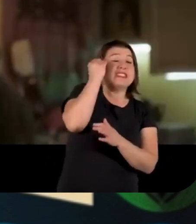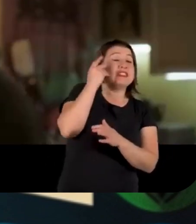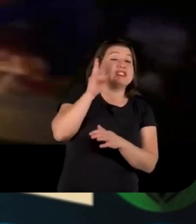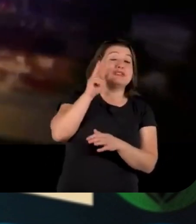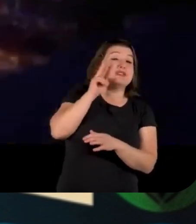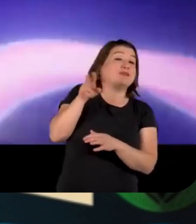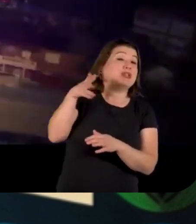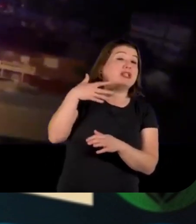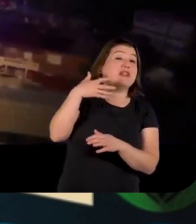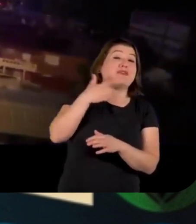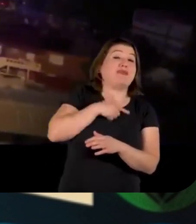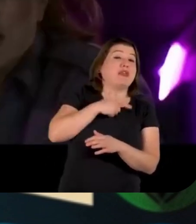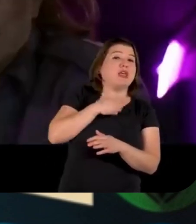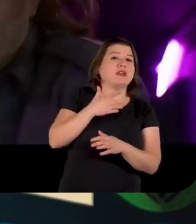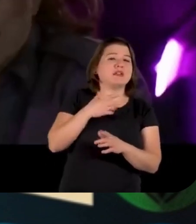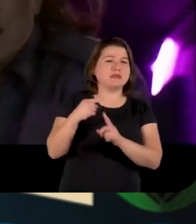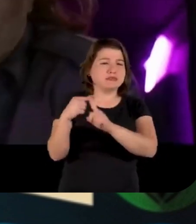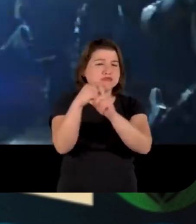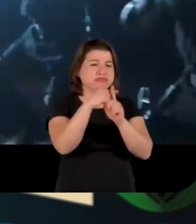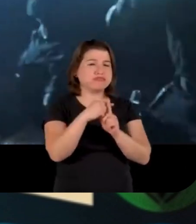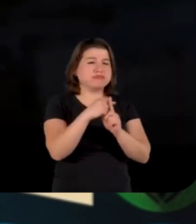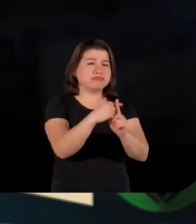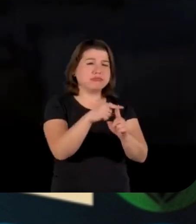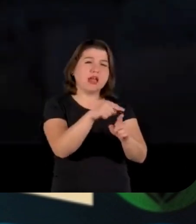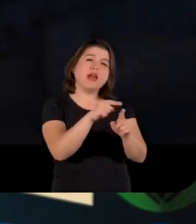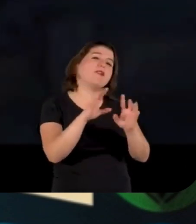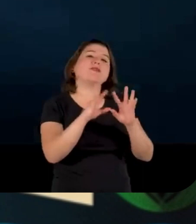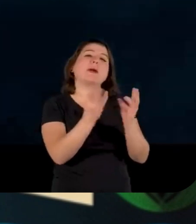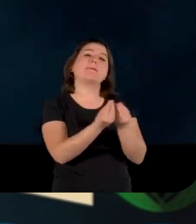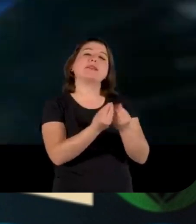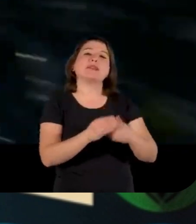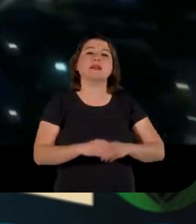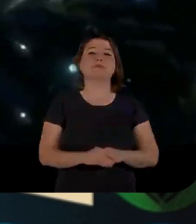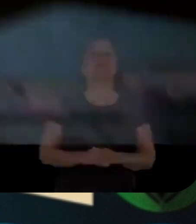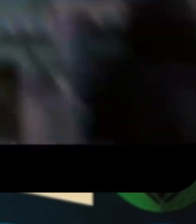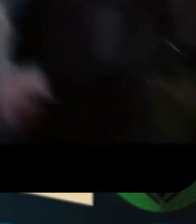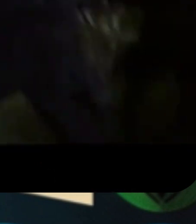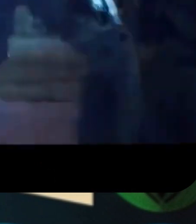cara, ele é o puro esquerdista do filme.